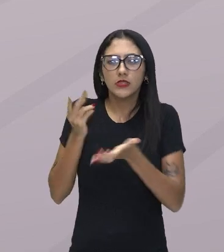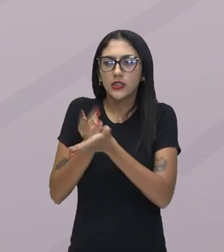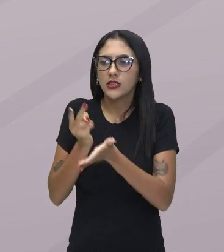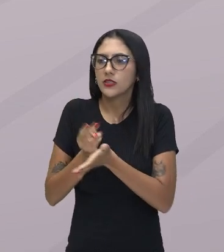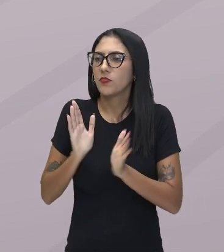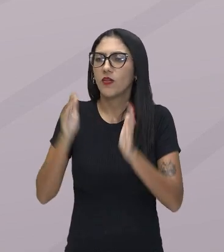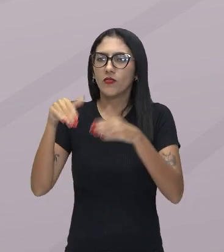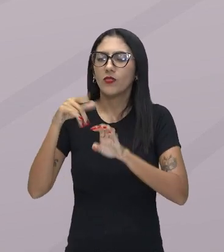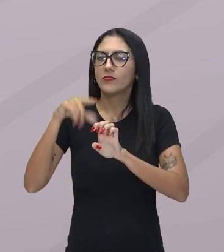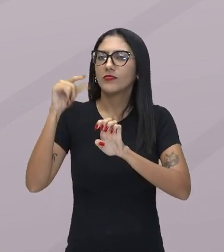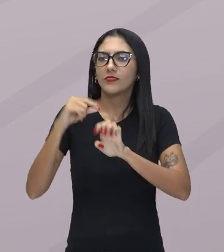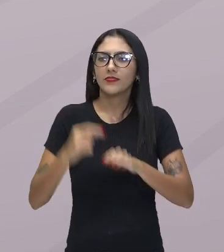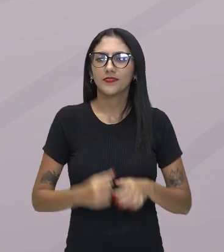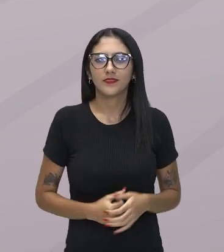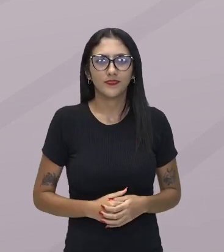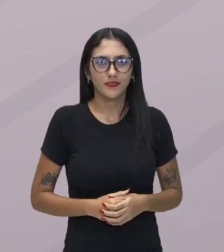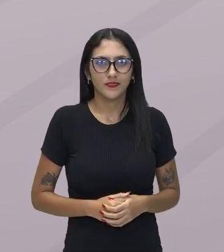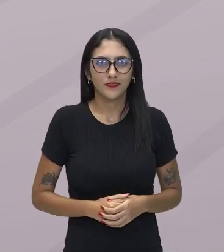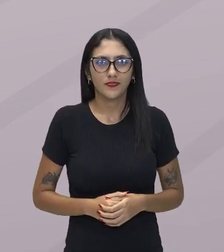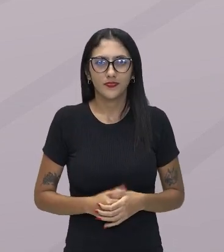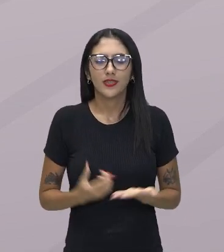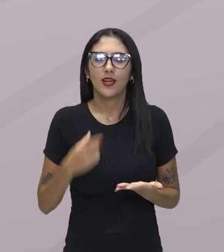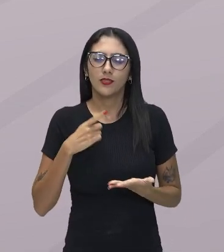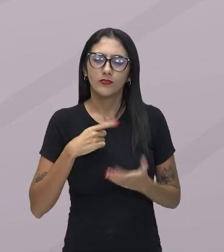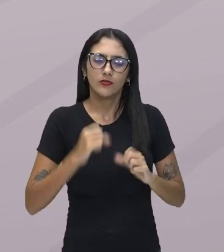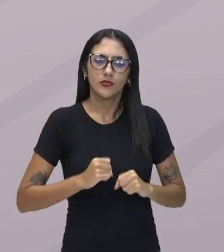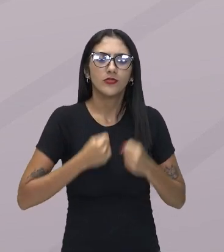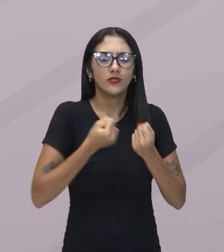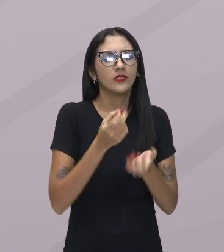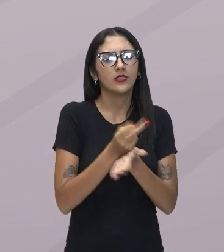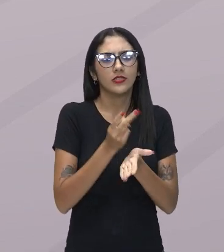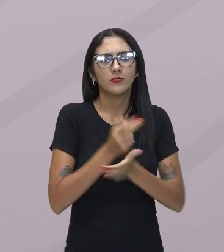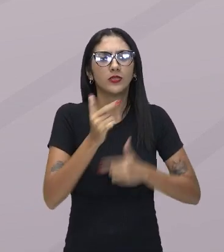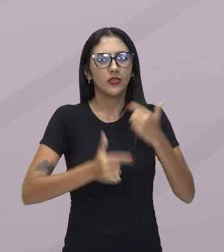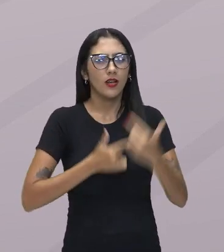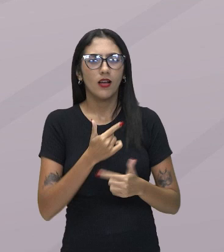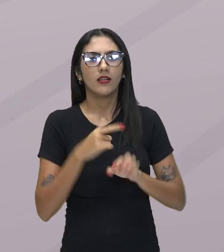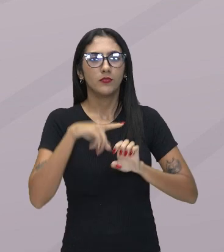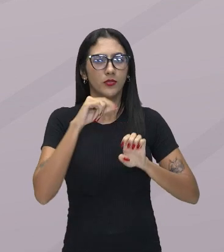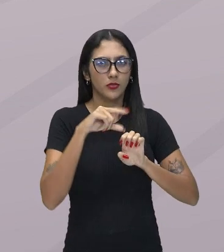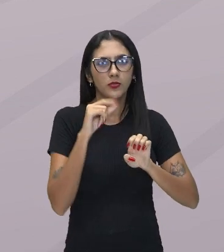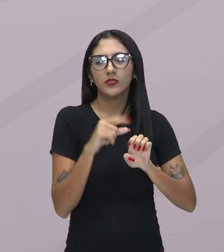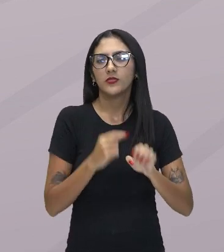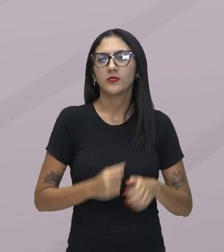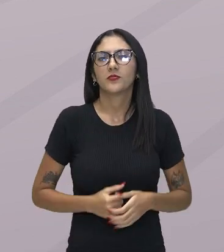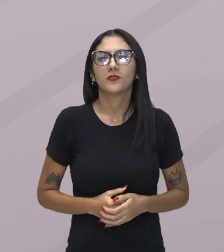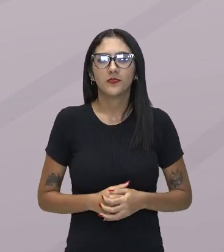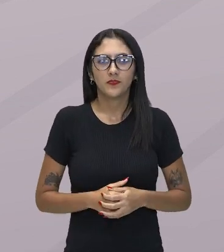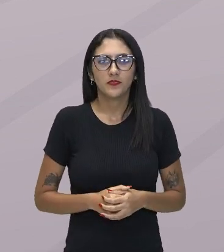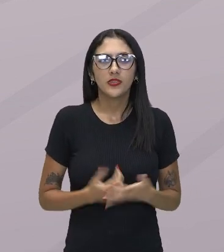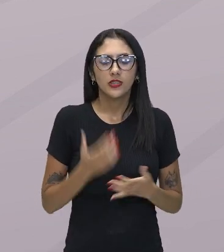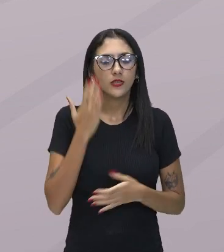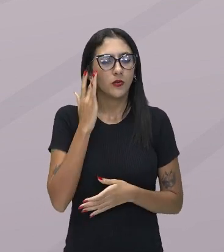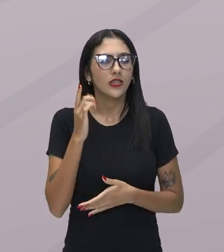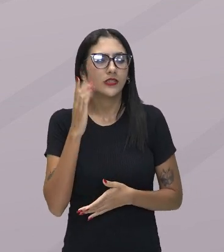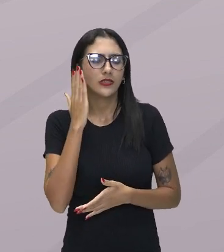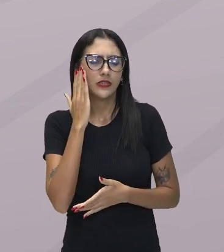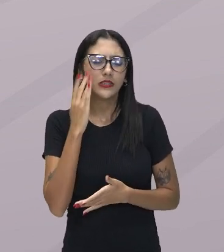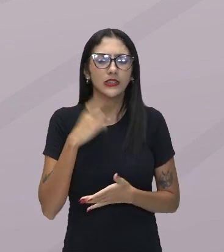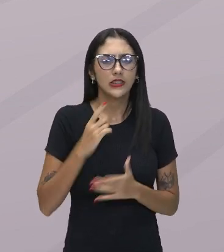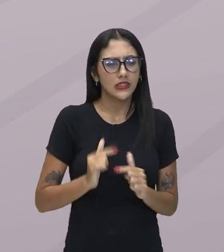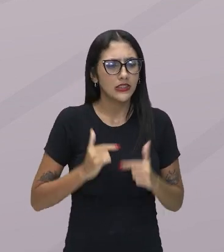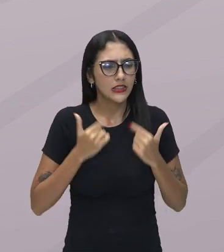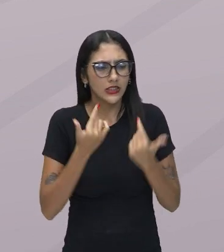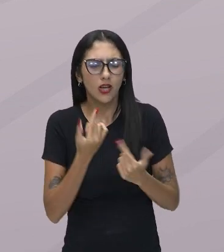cara. Pois é, Lucas, eu tenho me dedicado bastante ao empreendedorismo ultimamente e acho que é uma jornada cheia de